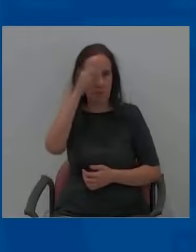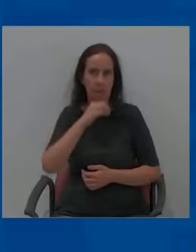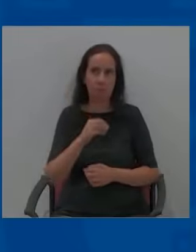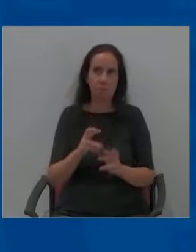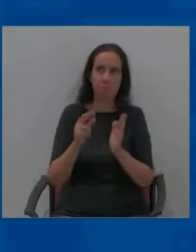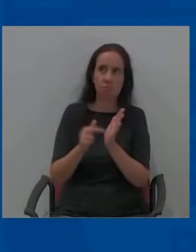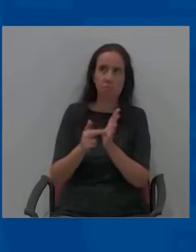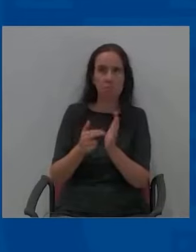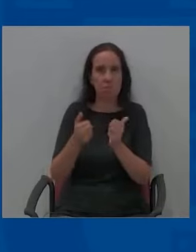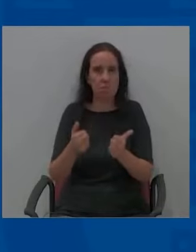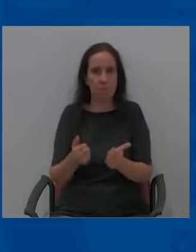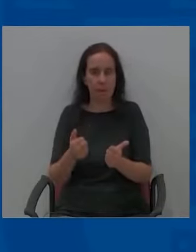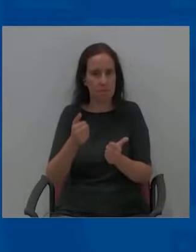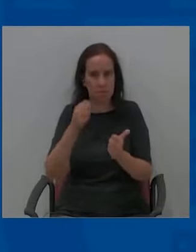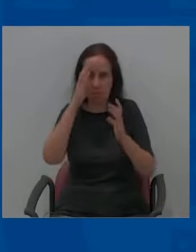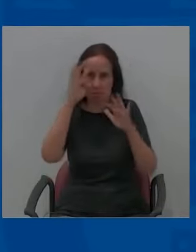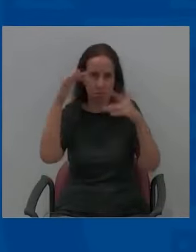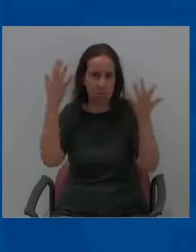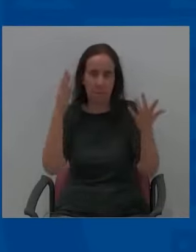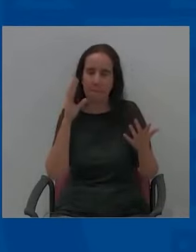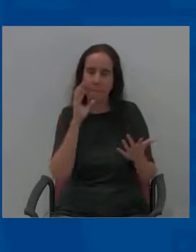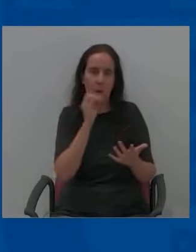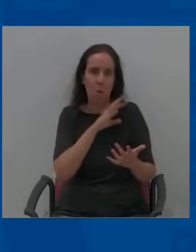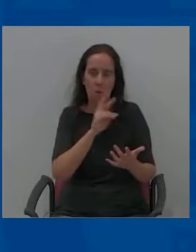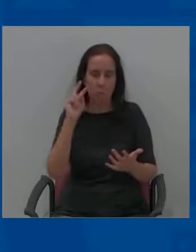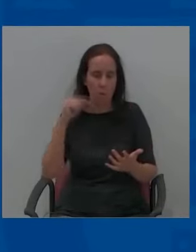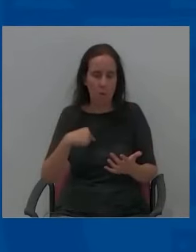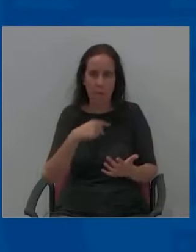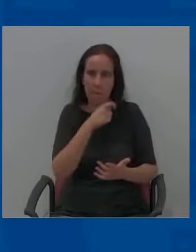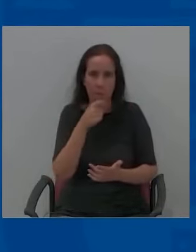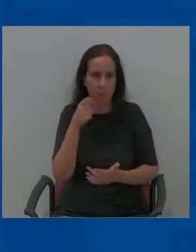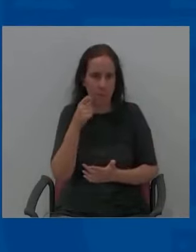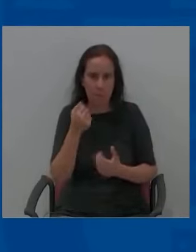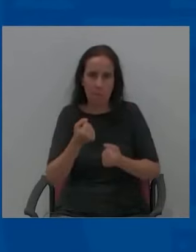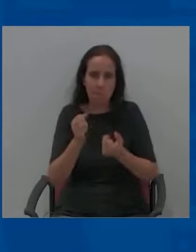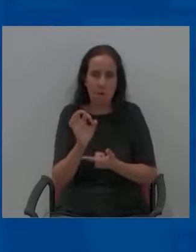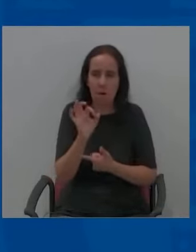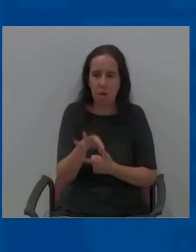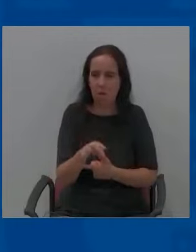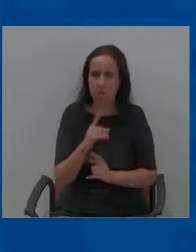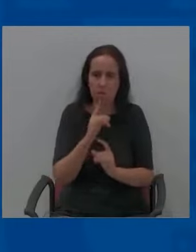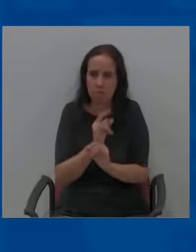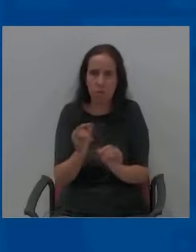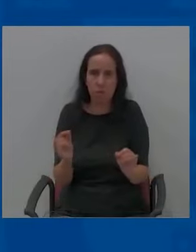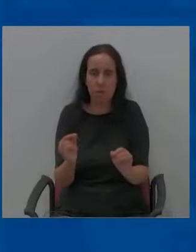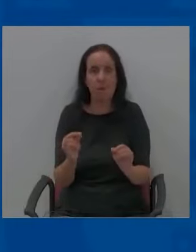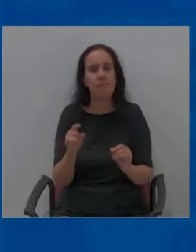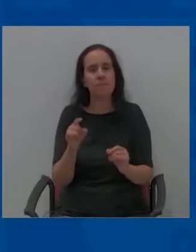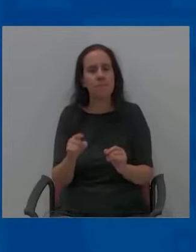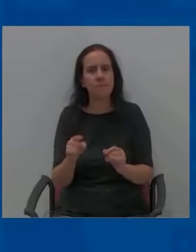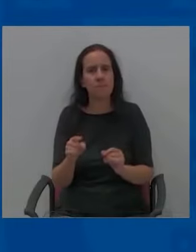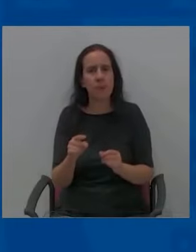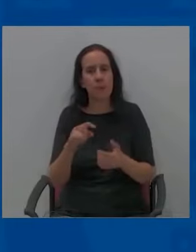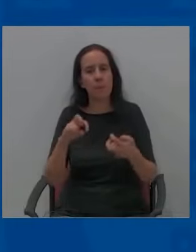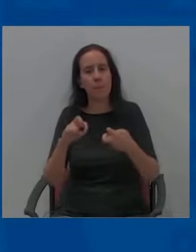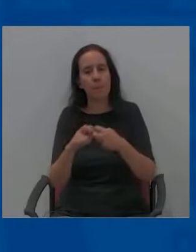fé poderia imaginar supor prometer sugerir que a dimensão